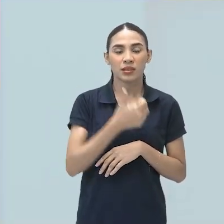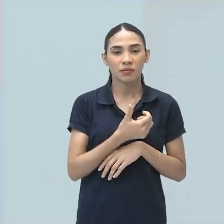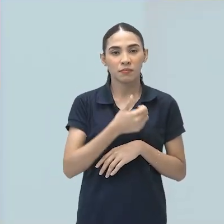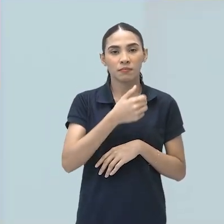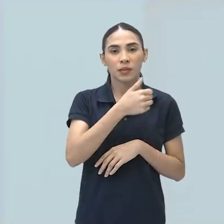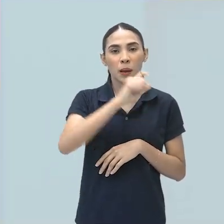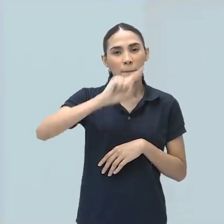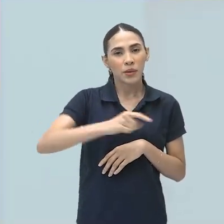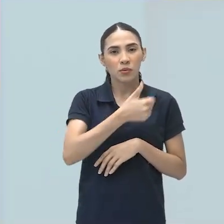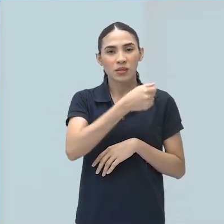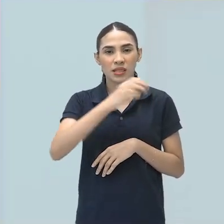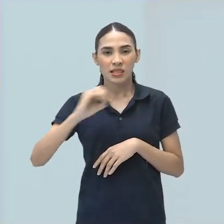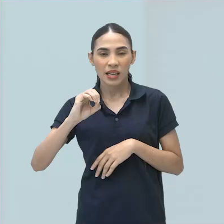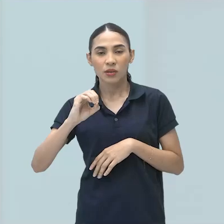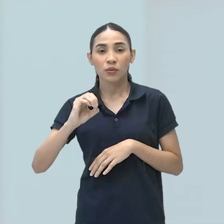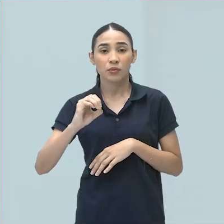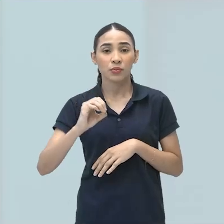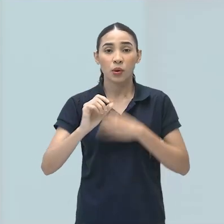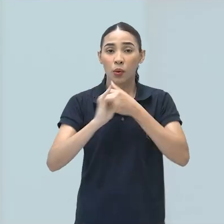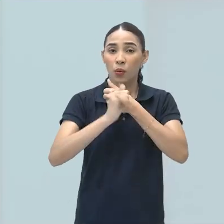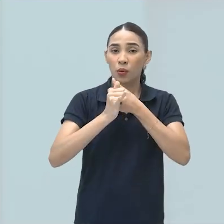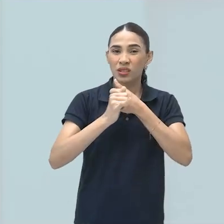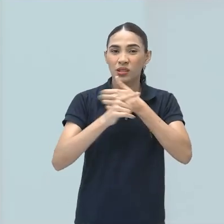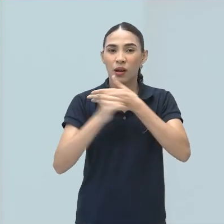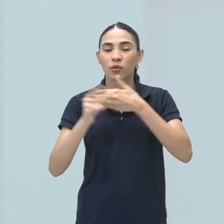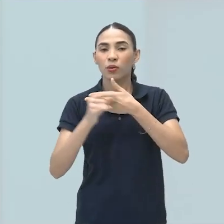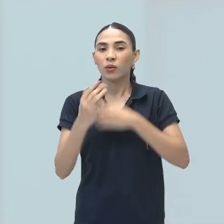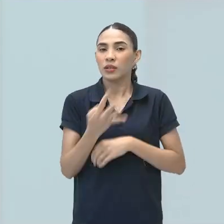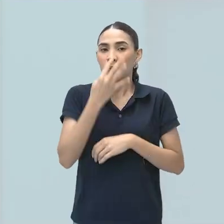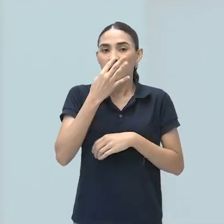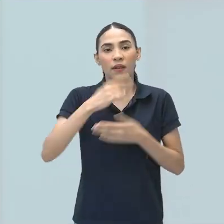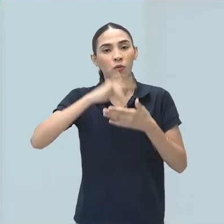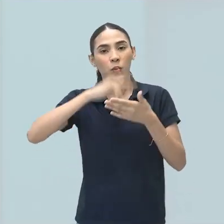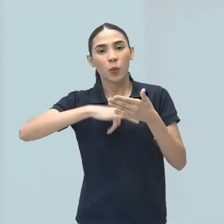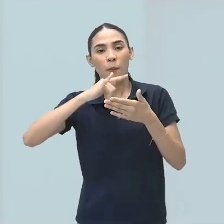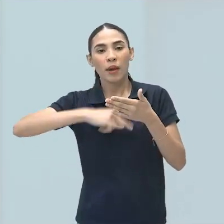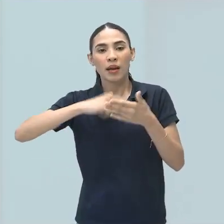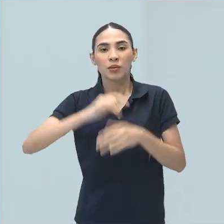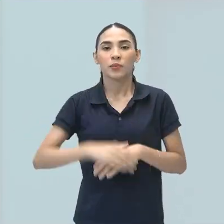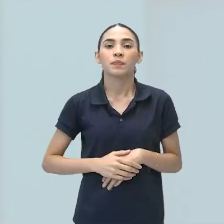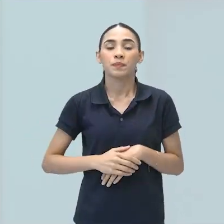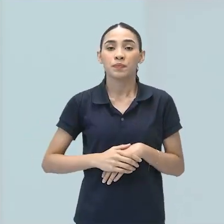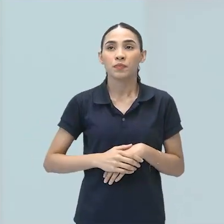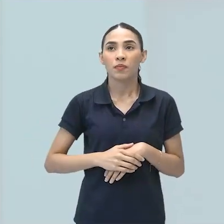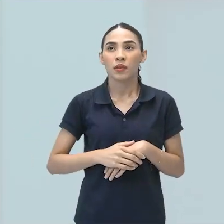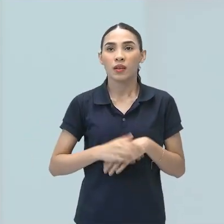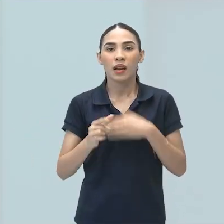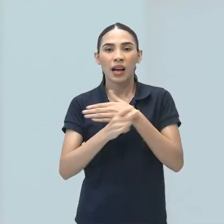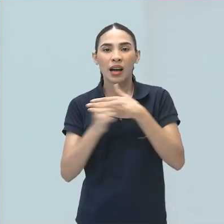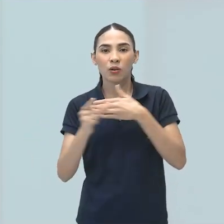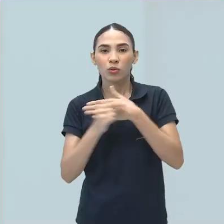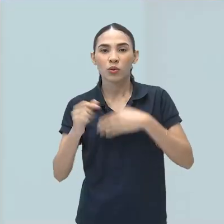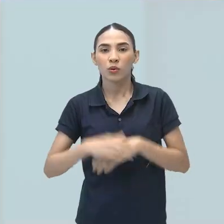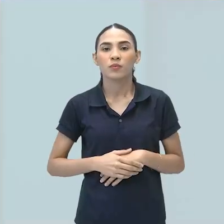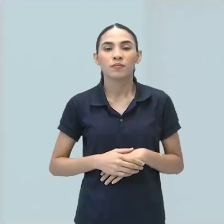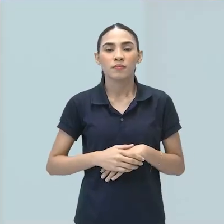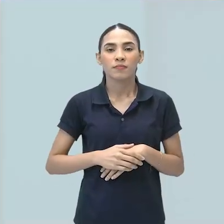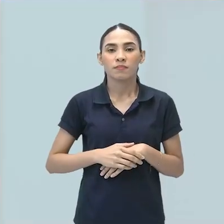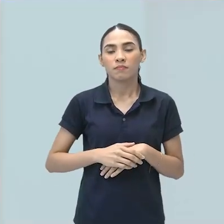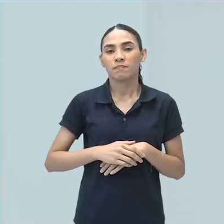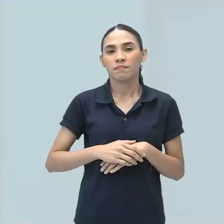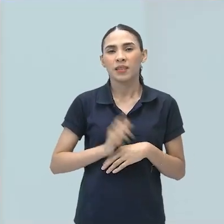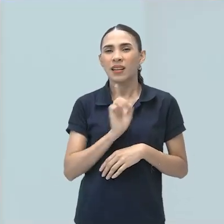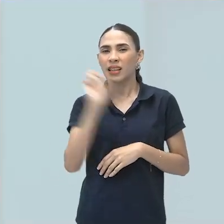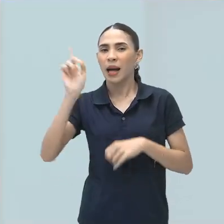1600, em que o cronista se inspirava em documentos de uma torre chamada Torre do Tombo, ficava lá em